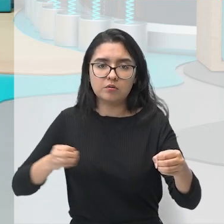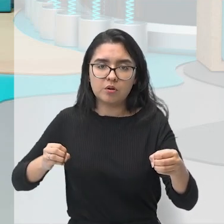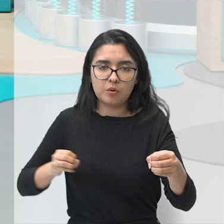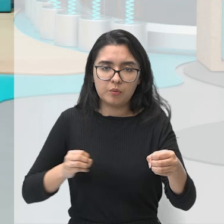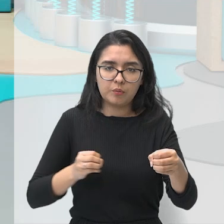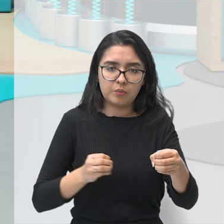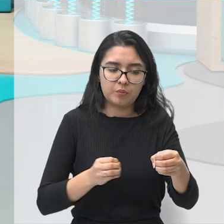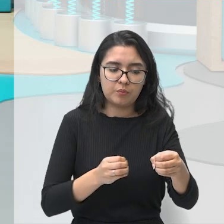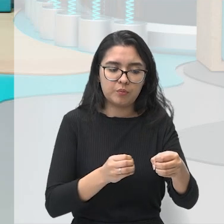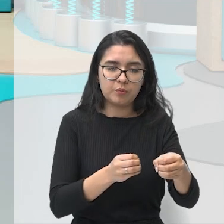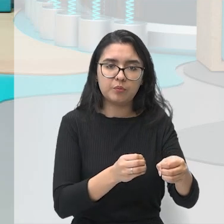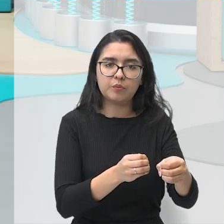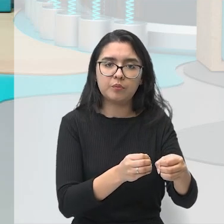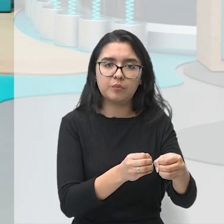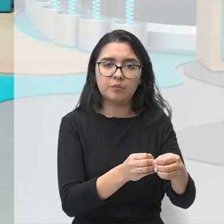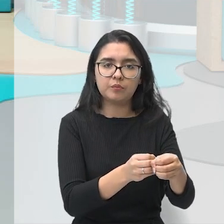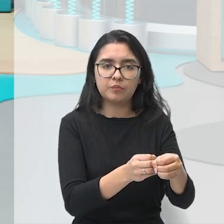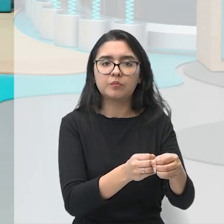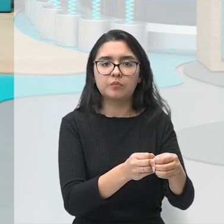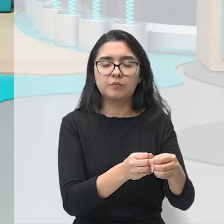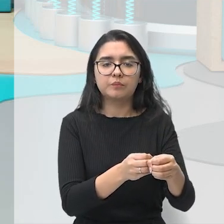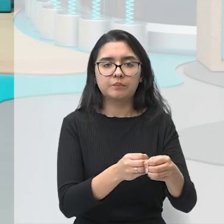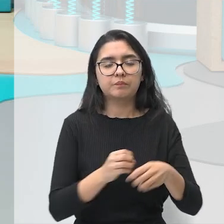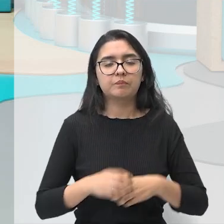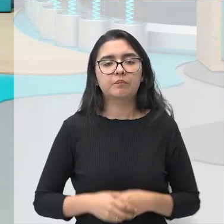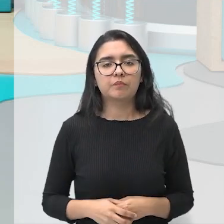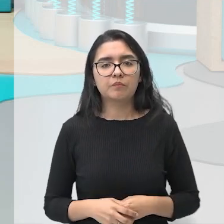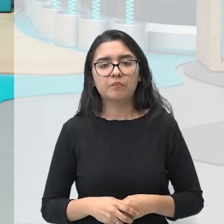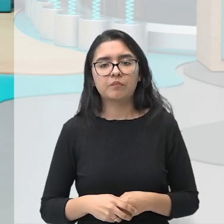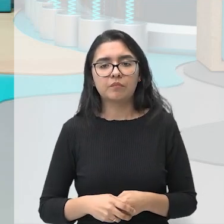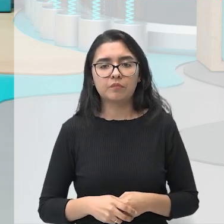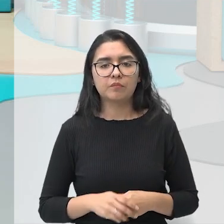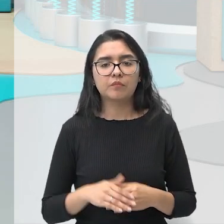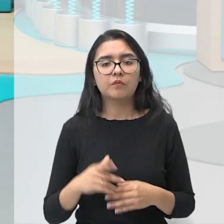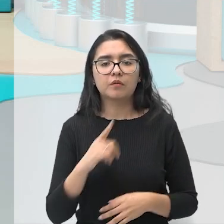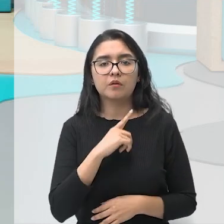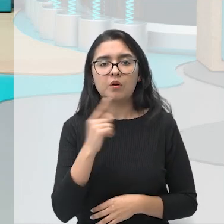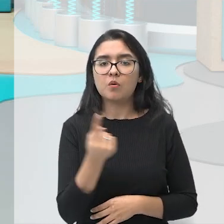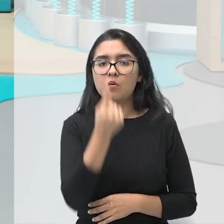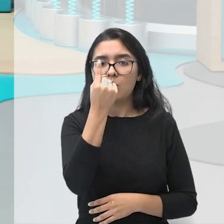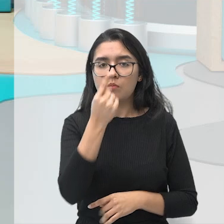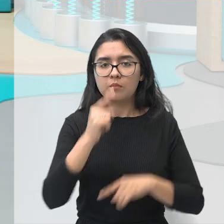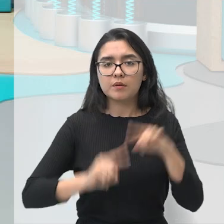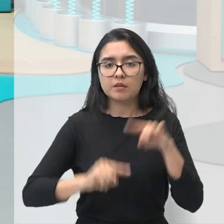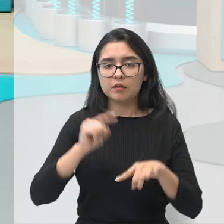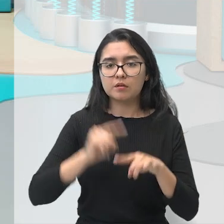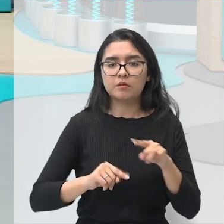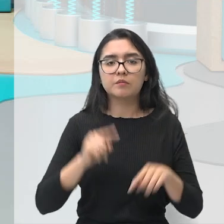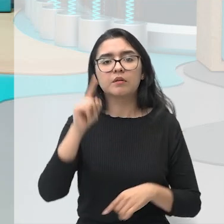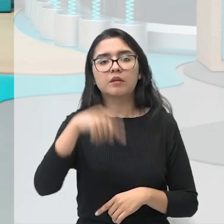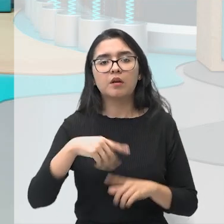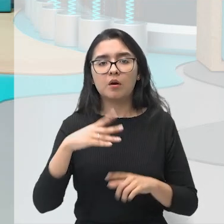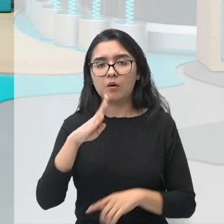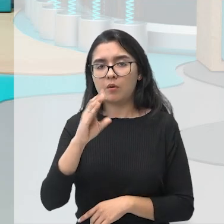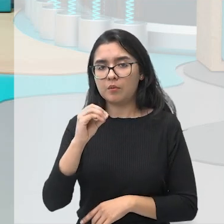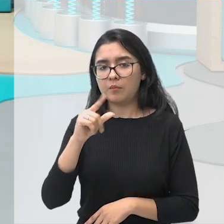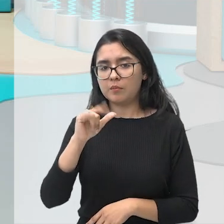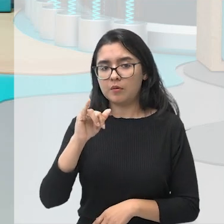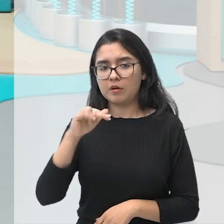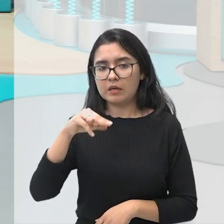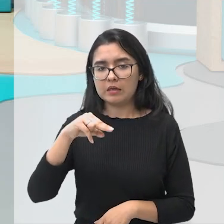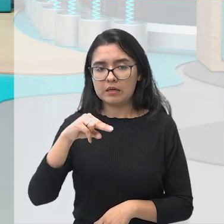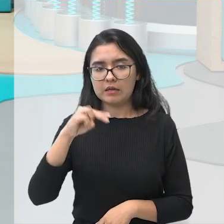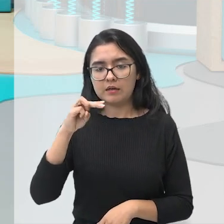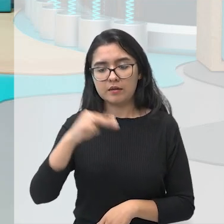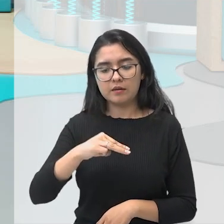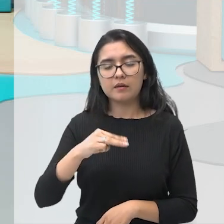aproximem do ponto determinado aleatoriamente pelo lançamento de um objeto específico, que é o bolim, que é a bola que vai